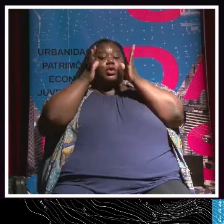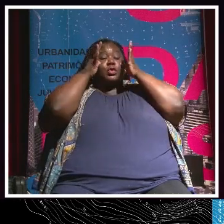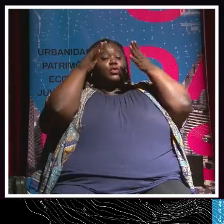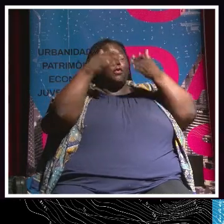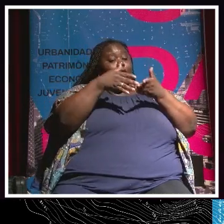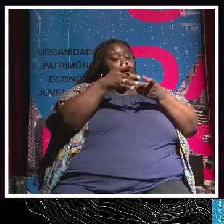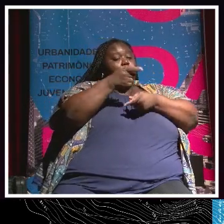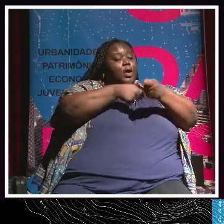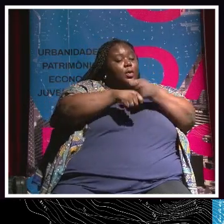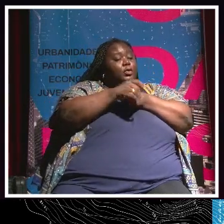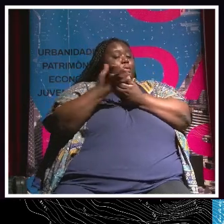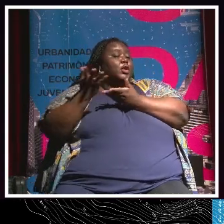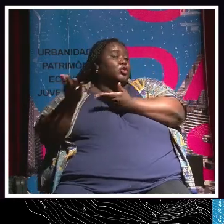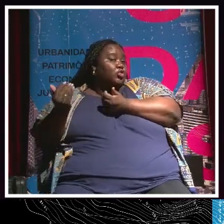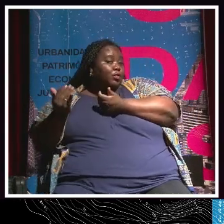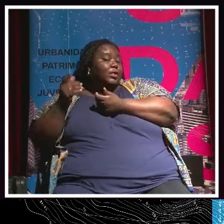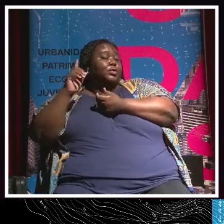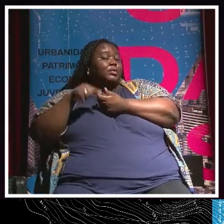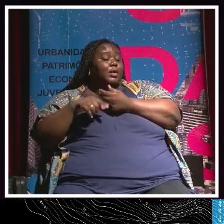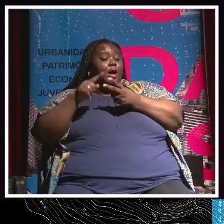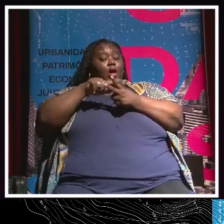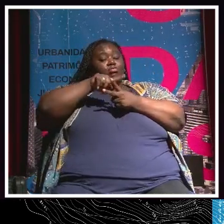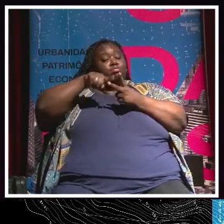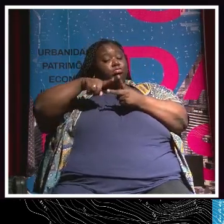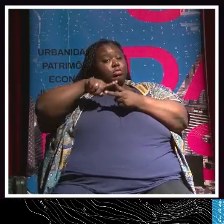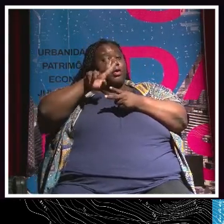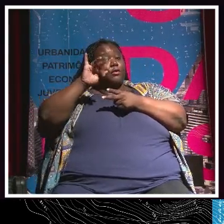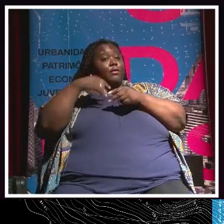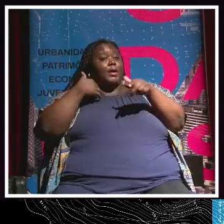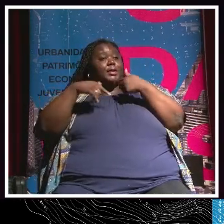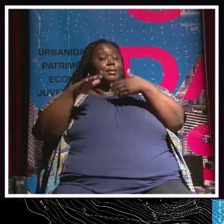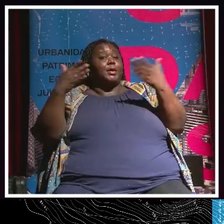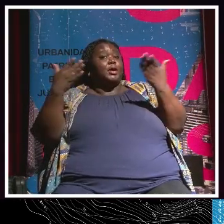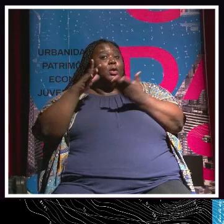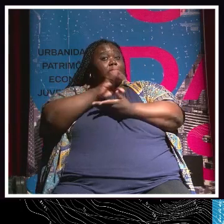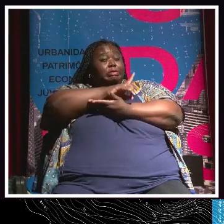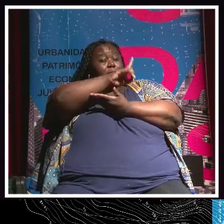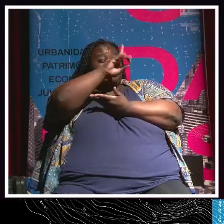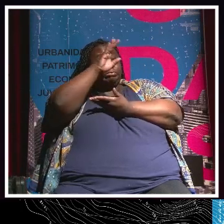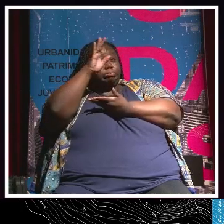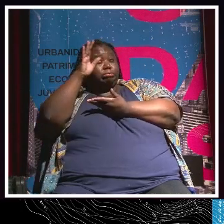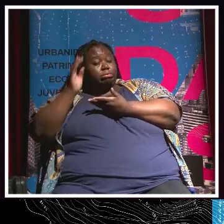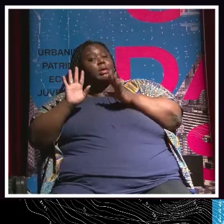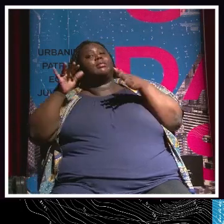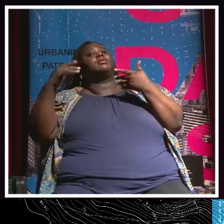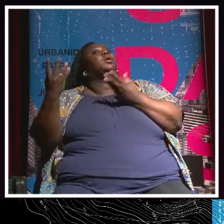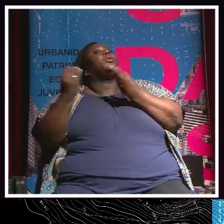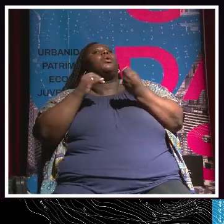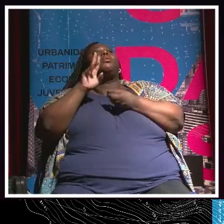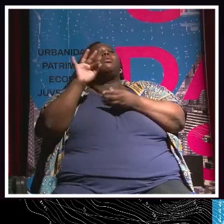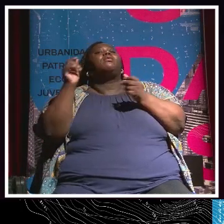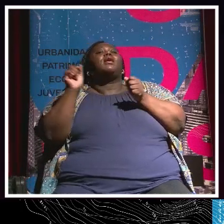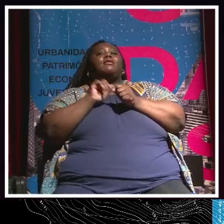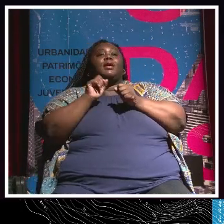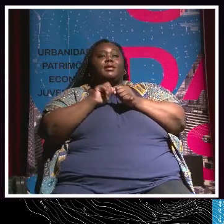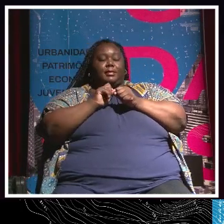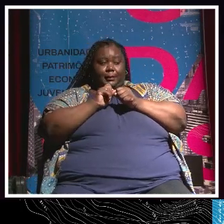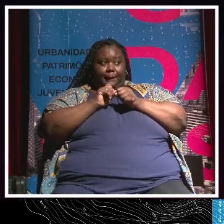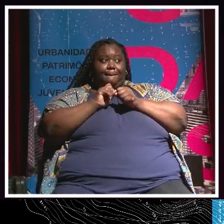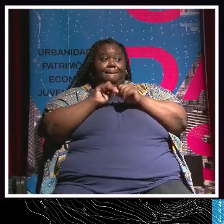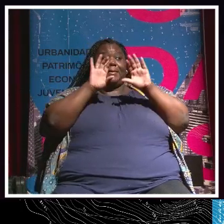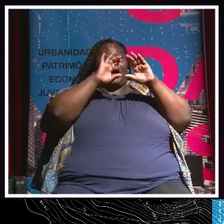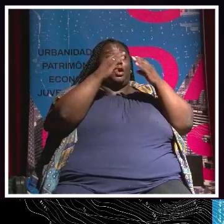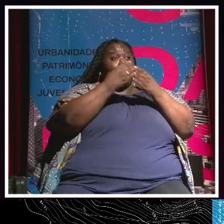em economia e juventude. Esse é o eixo que a gente vai trabalhar o dia todo. Então, como é que vai ficar o nosso dia? Além da